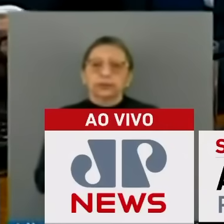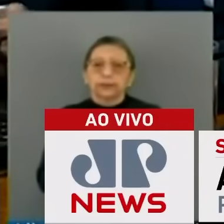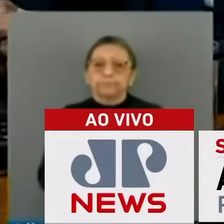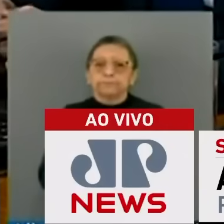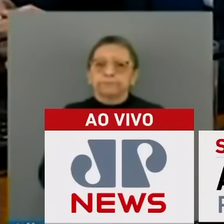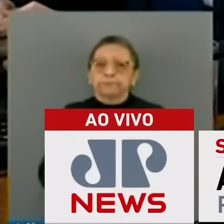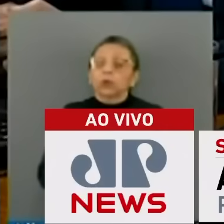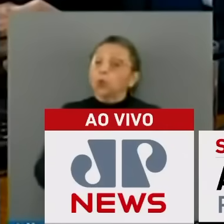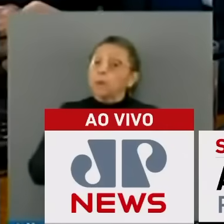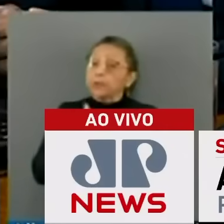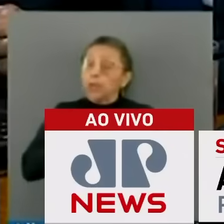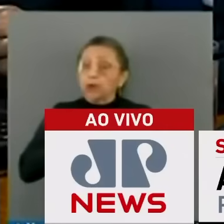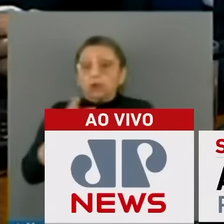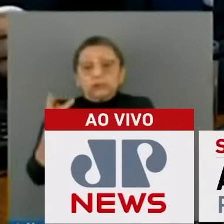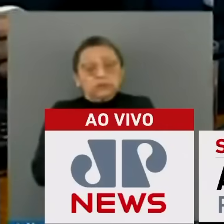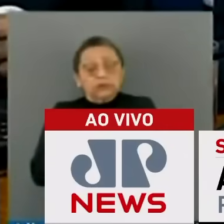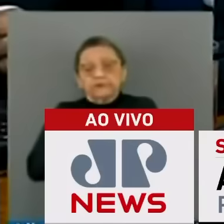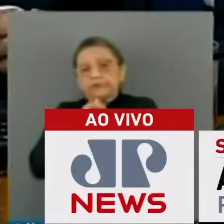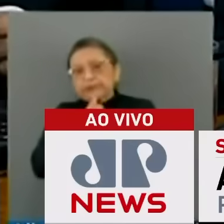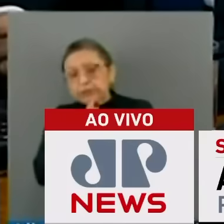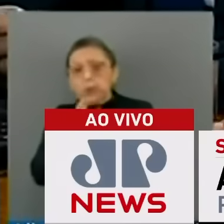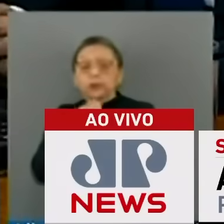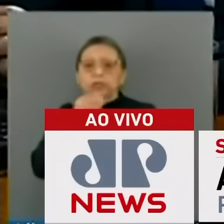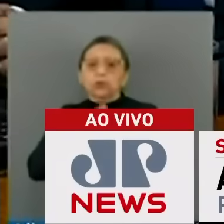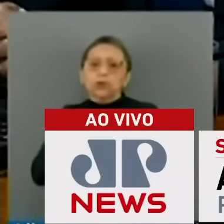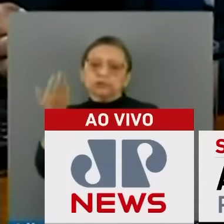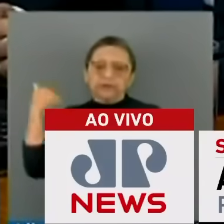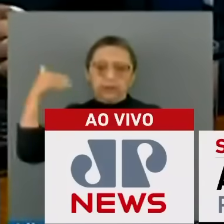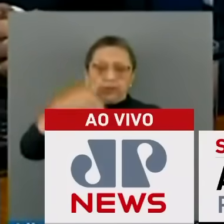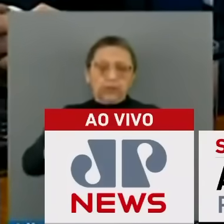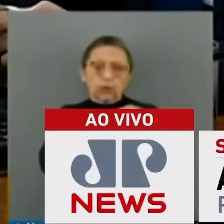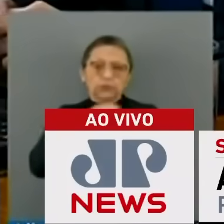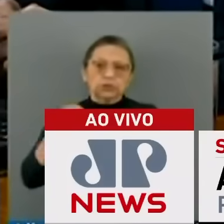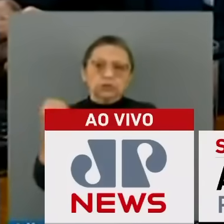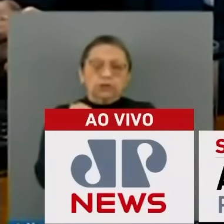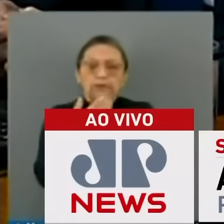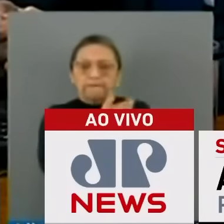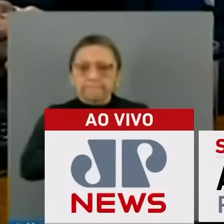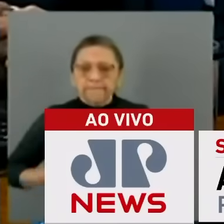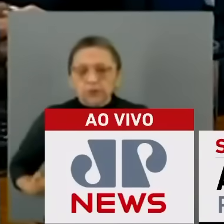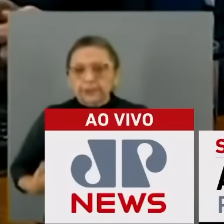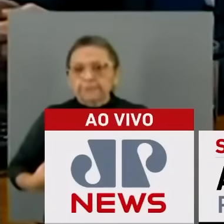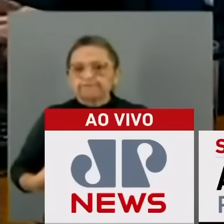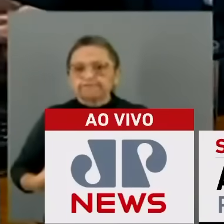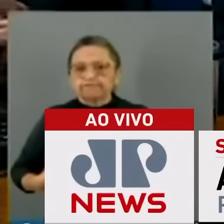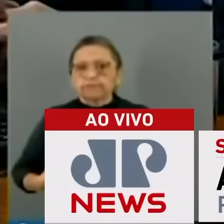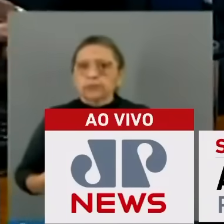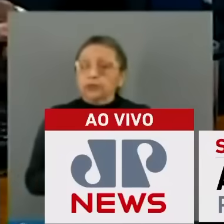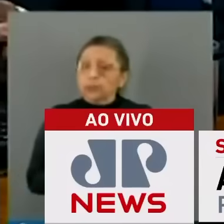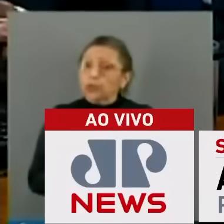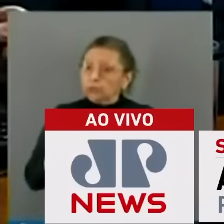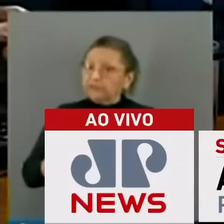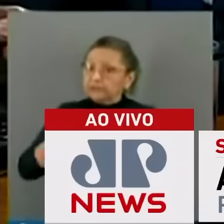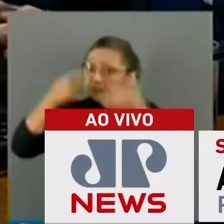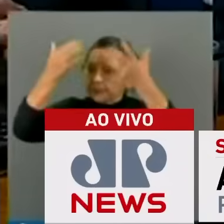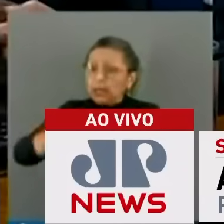essa má oportunidade de, quando o senhor esteve aqui na Comissão de Segurança Pública, em que eu tratava do assunto sério,